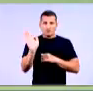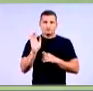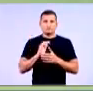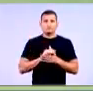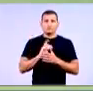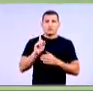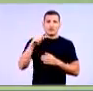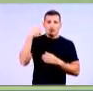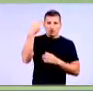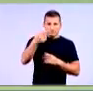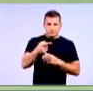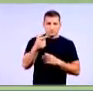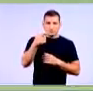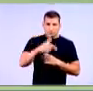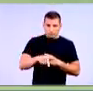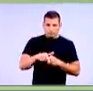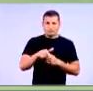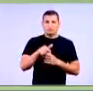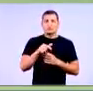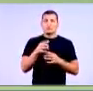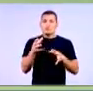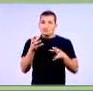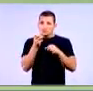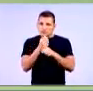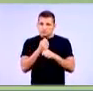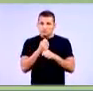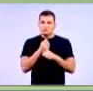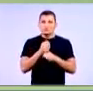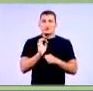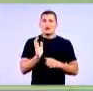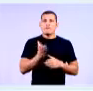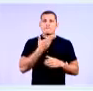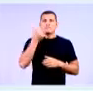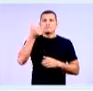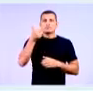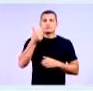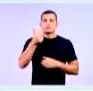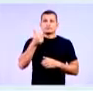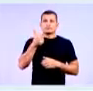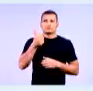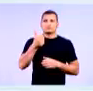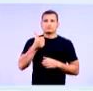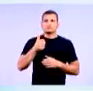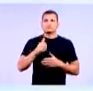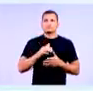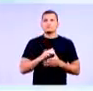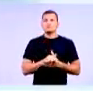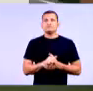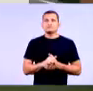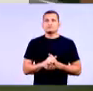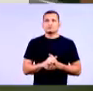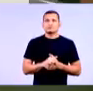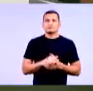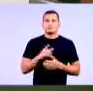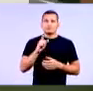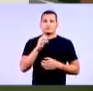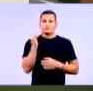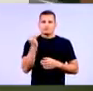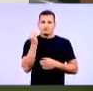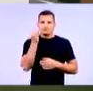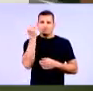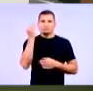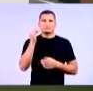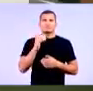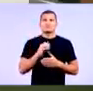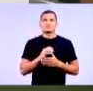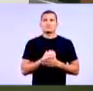vezes o processamento seja aprimorado. Tá? Então, vai acontecer ali, vai realimentar, né, professora? Como é que é importante essa questão do